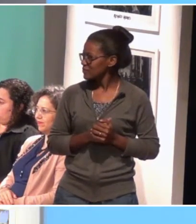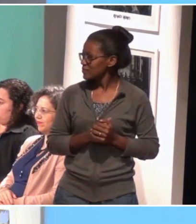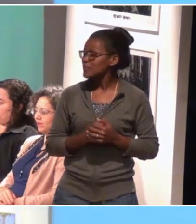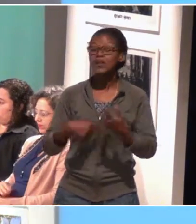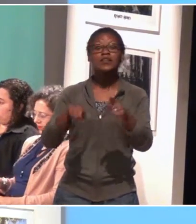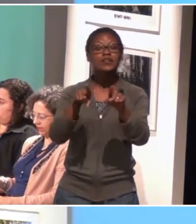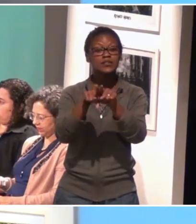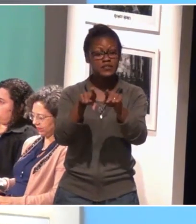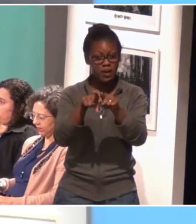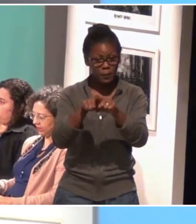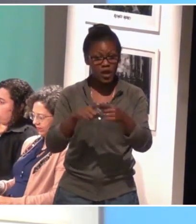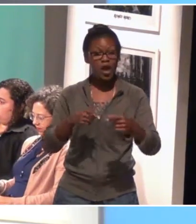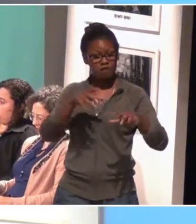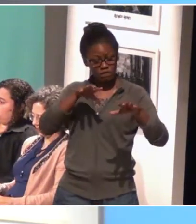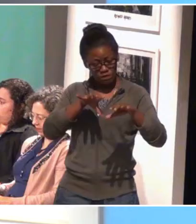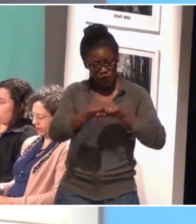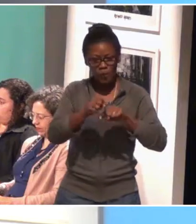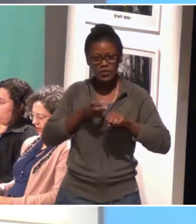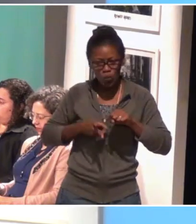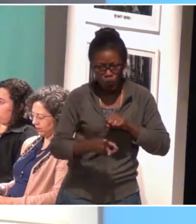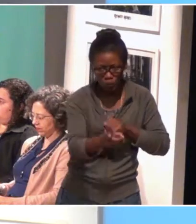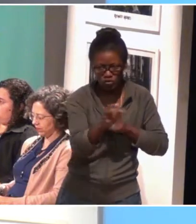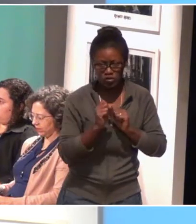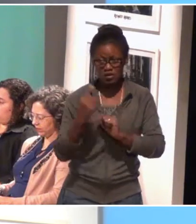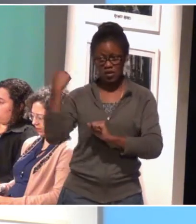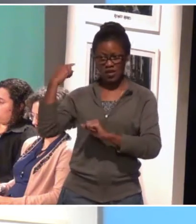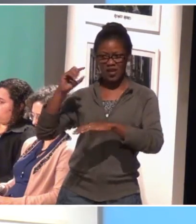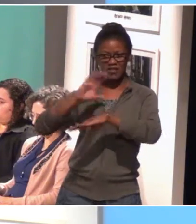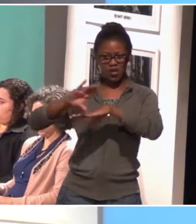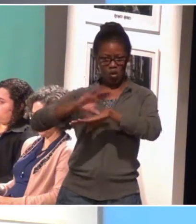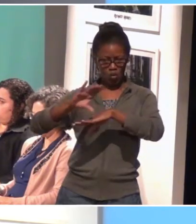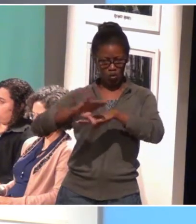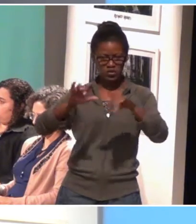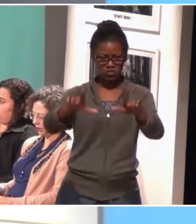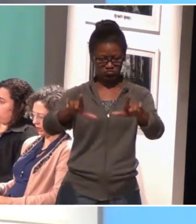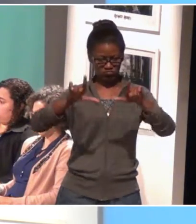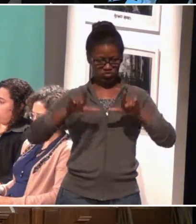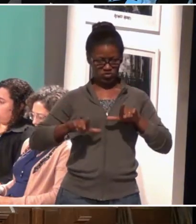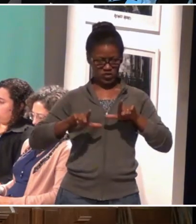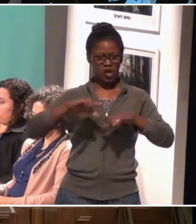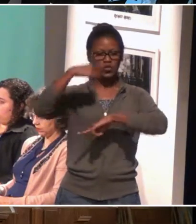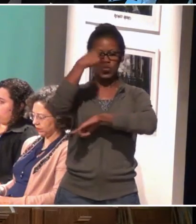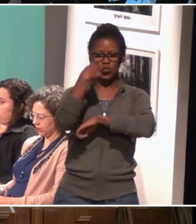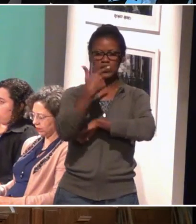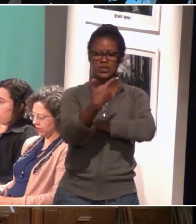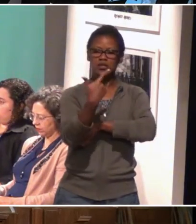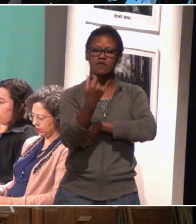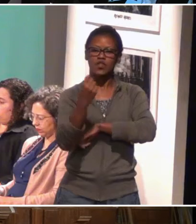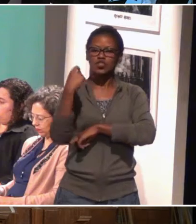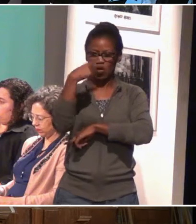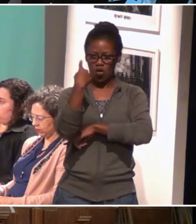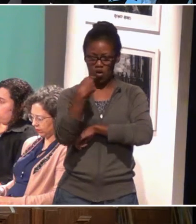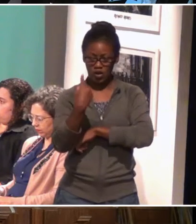Também na formação continuada. Ali era curso que gera o certificado de 120 horas. Aqui, a formação continuada,